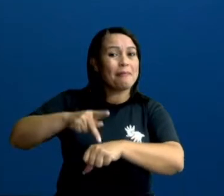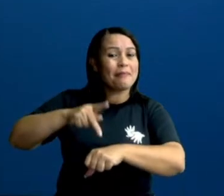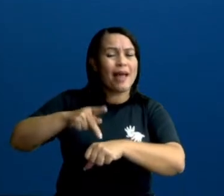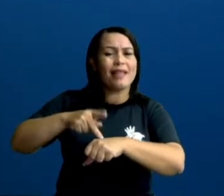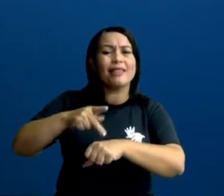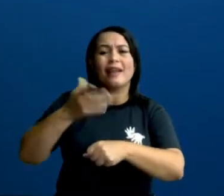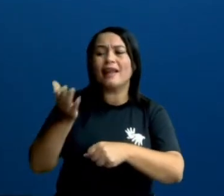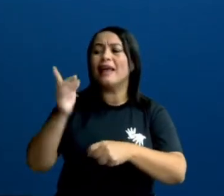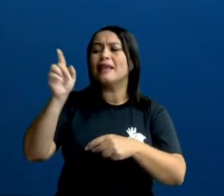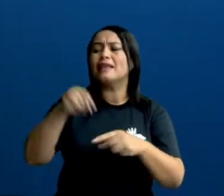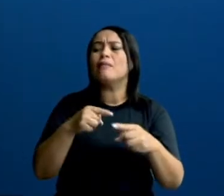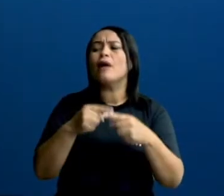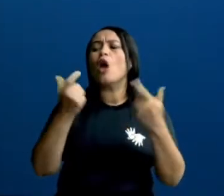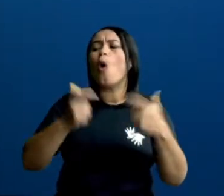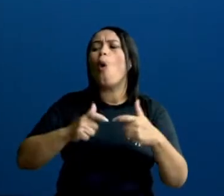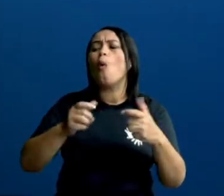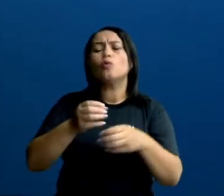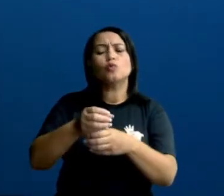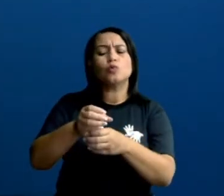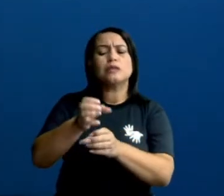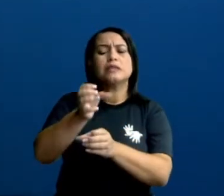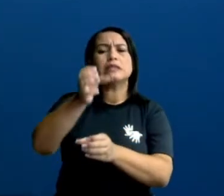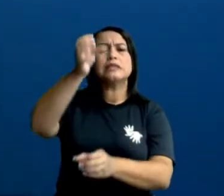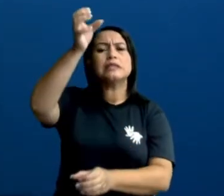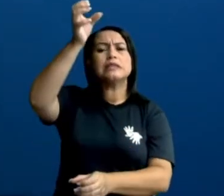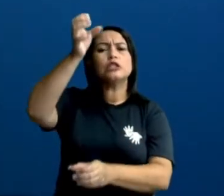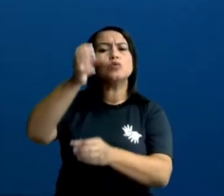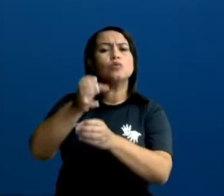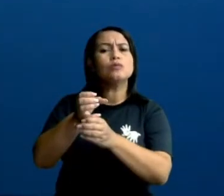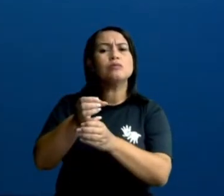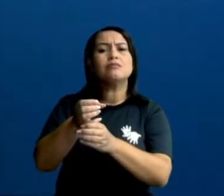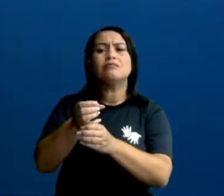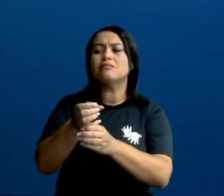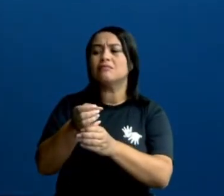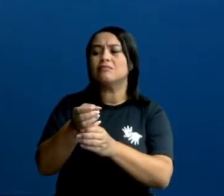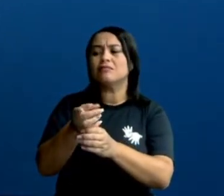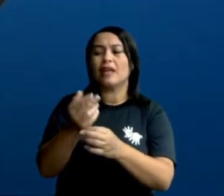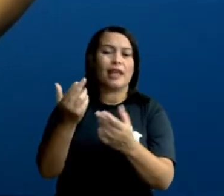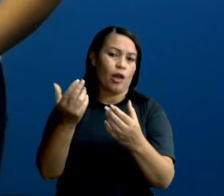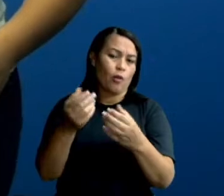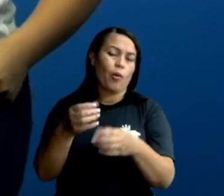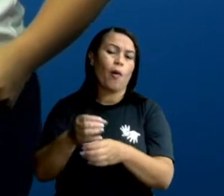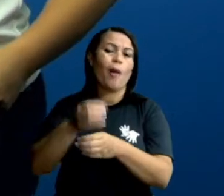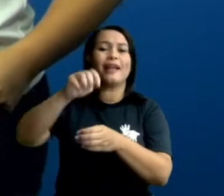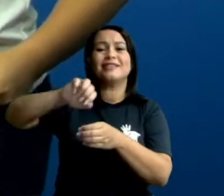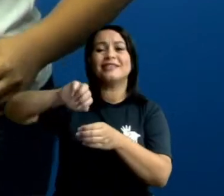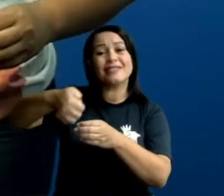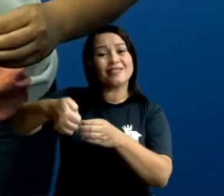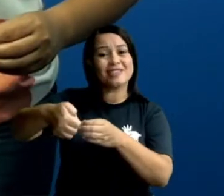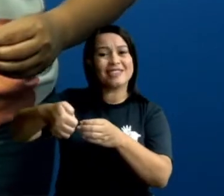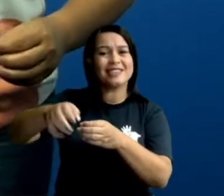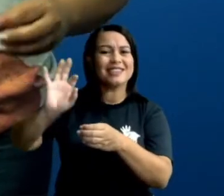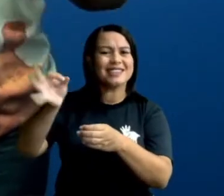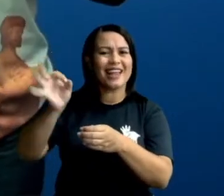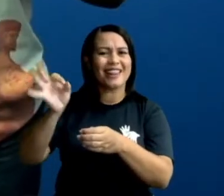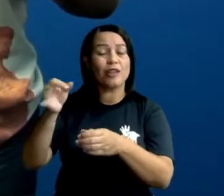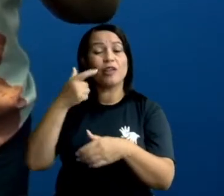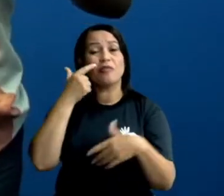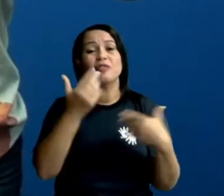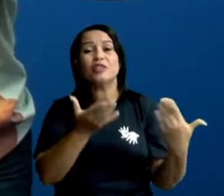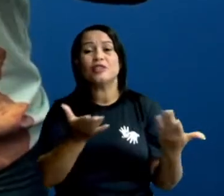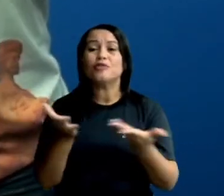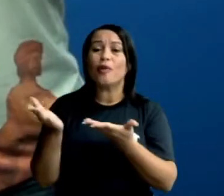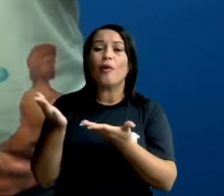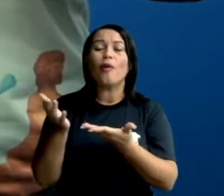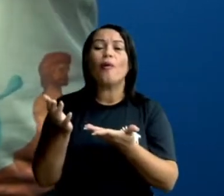cilindro. Onde nós encontramos ele no dia a dia? Na latinha de refrigerante, tá certo?